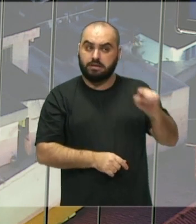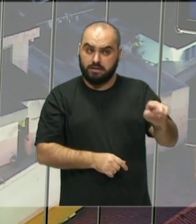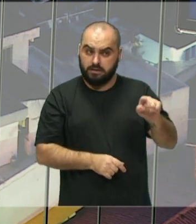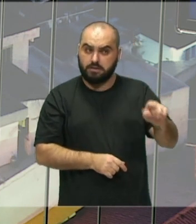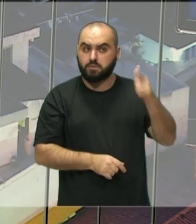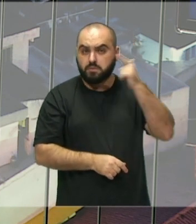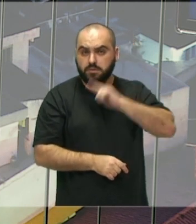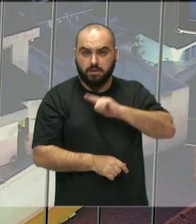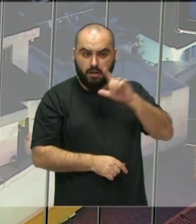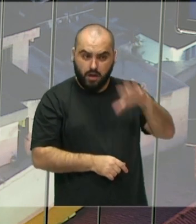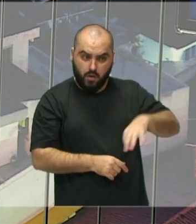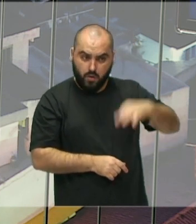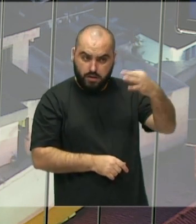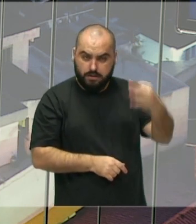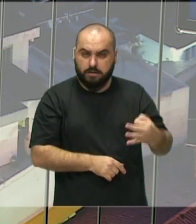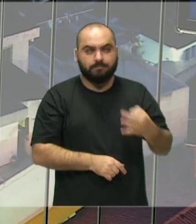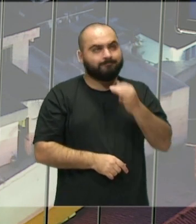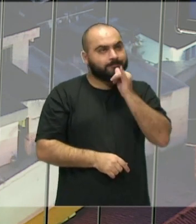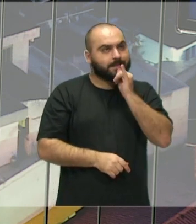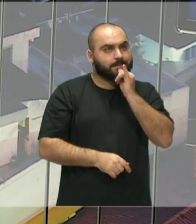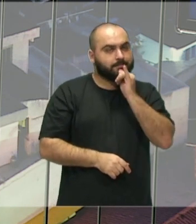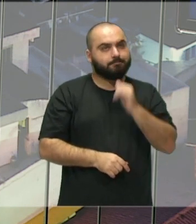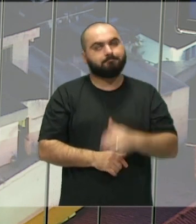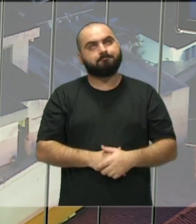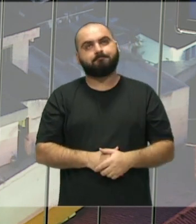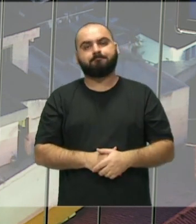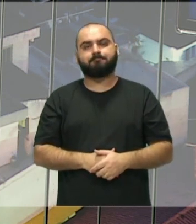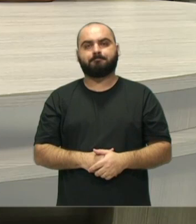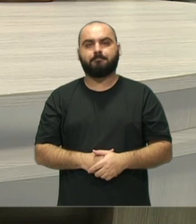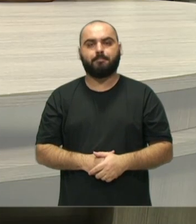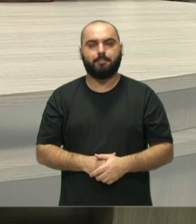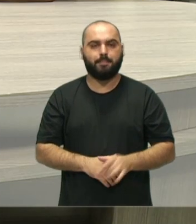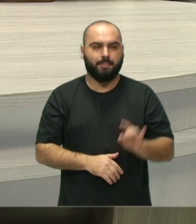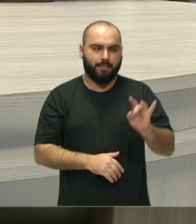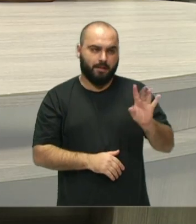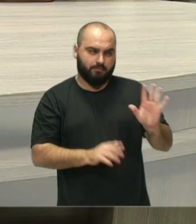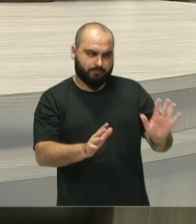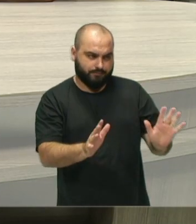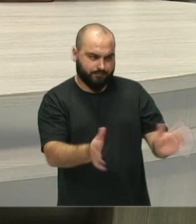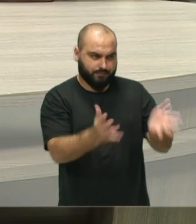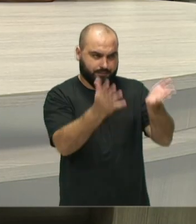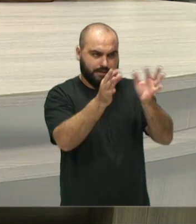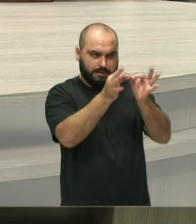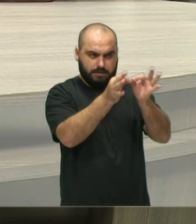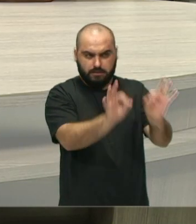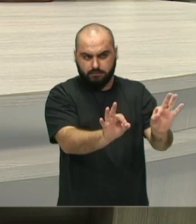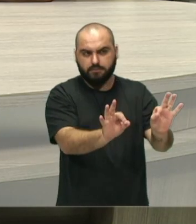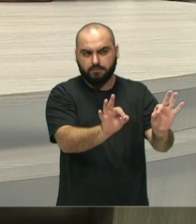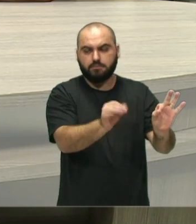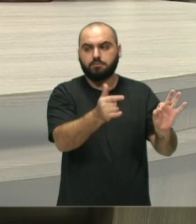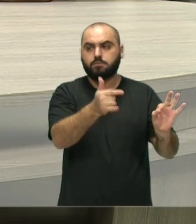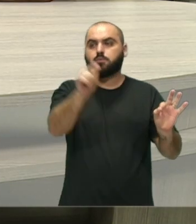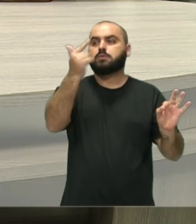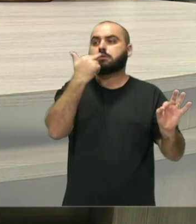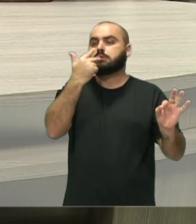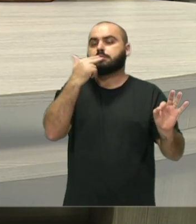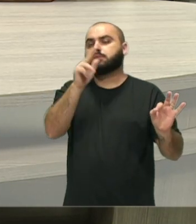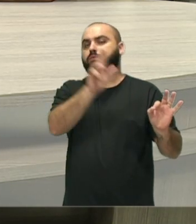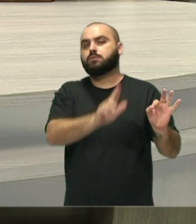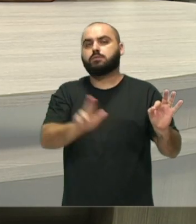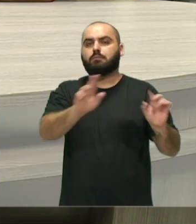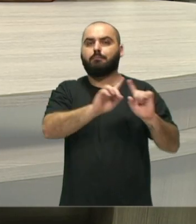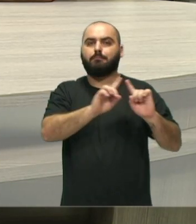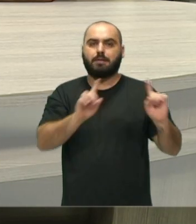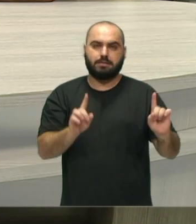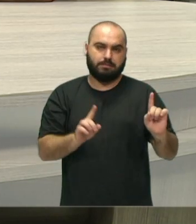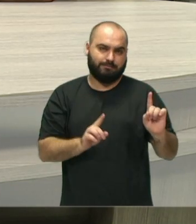talvez apenas, digamos, o incentivo puro e simples a outros meios de transporte, mas